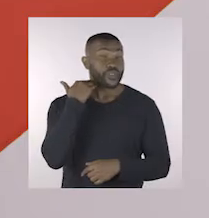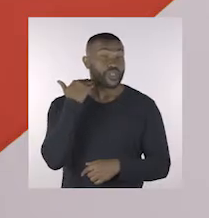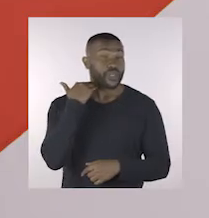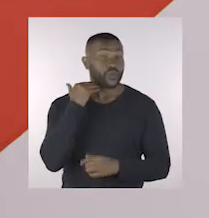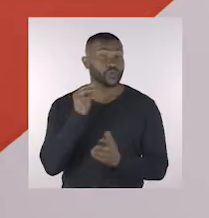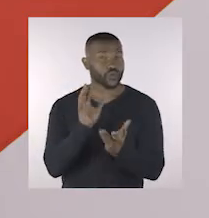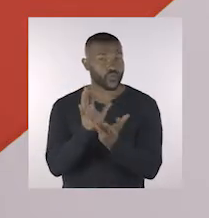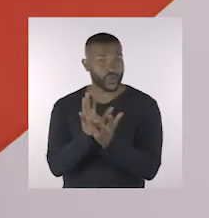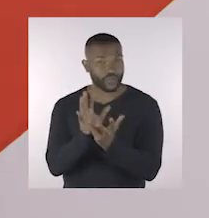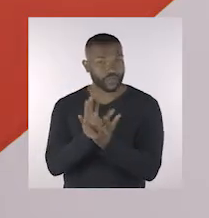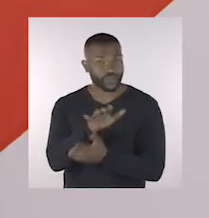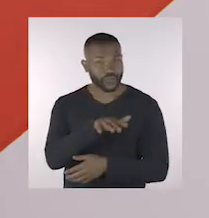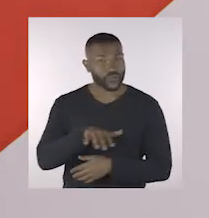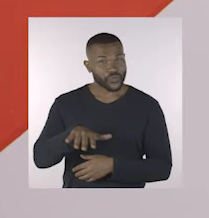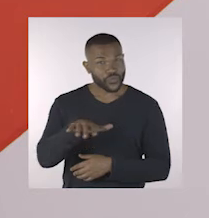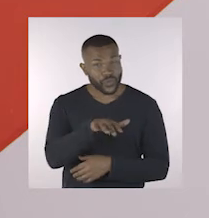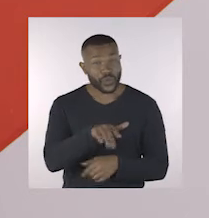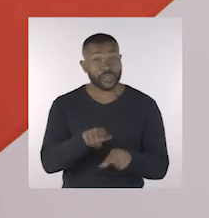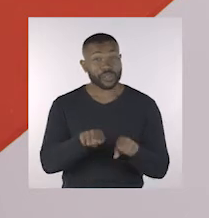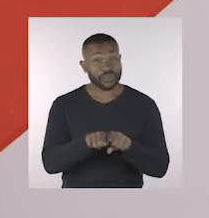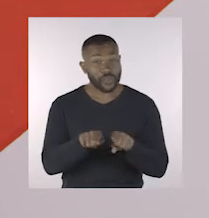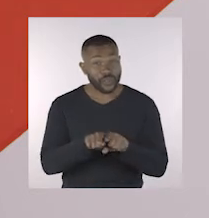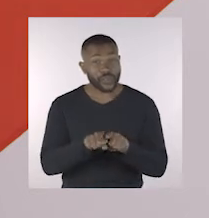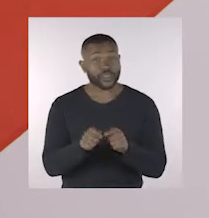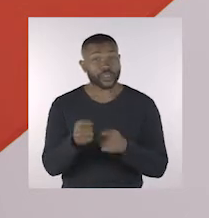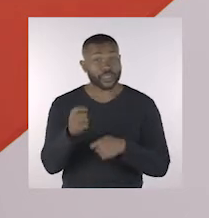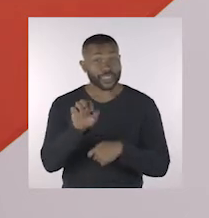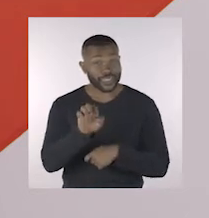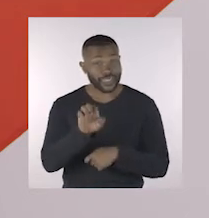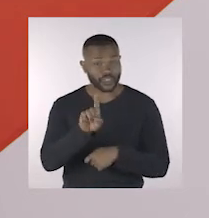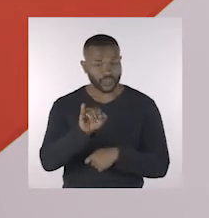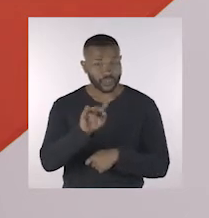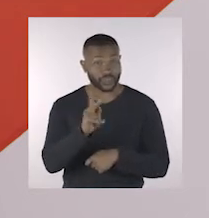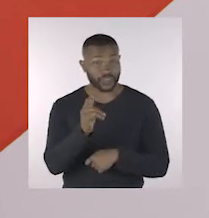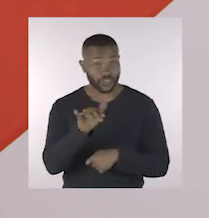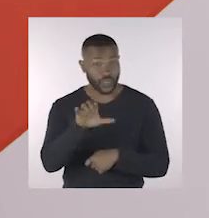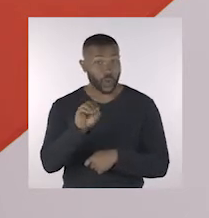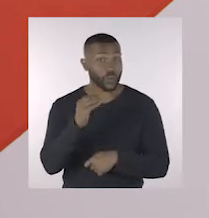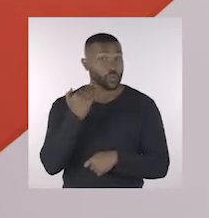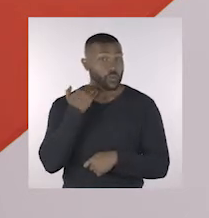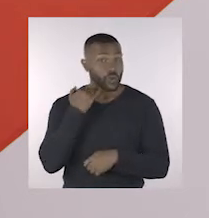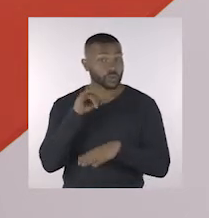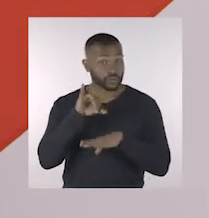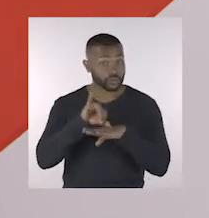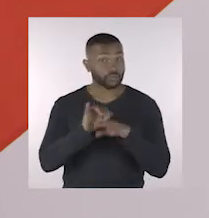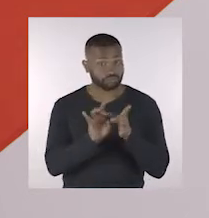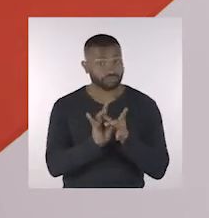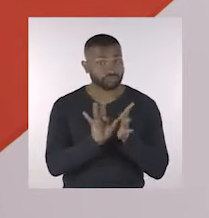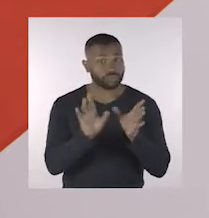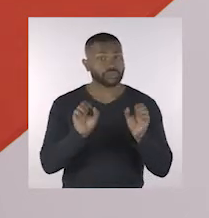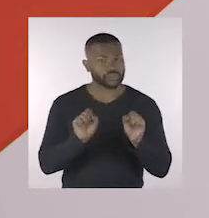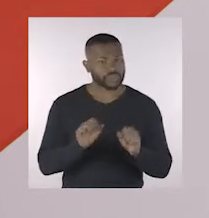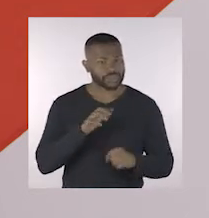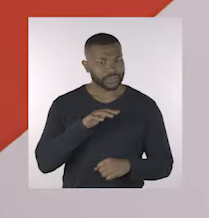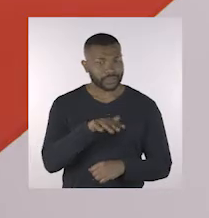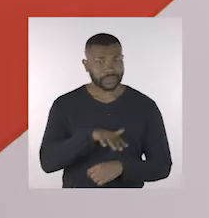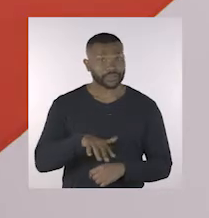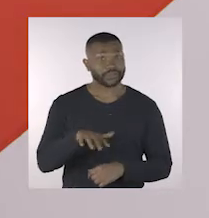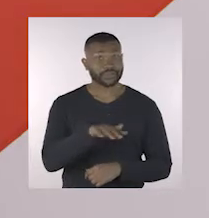o banco comunitário no bairro o e dinheiro que é regulamentado pelo banco central que nós temos